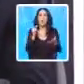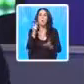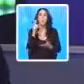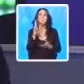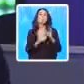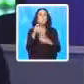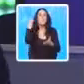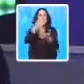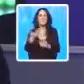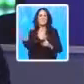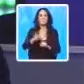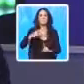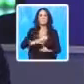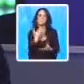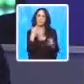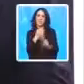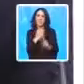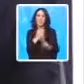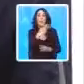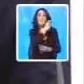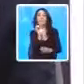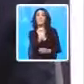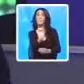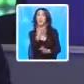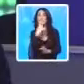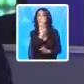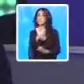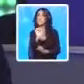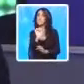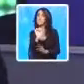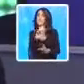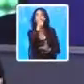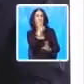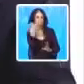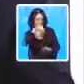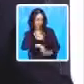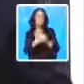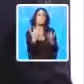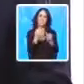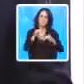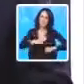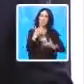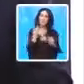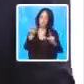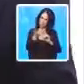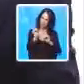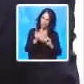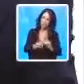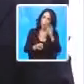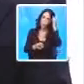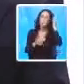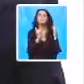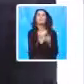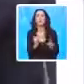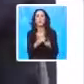que vamos pagar é um castigo a Portugal. É verdade? Não, a frase é sua. É verdade. A frase é sua. Recordou-a aqui. É verdade, claro que é um castigo.